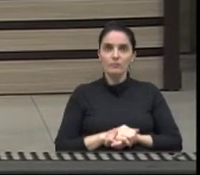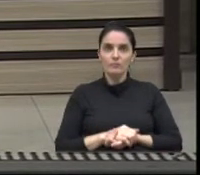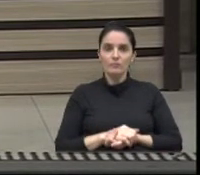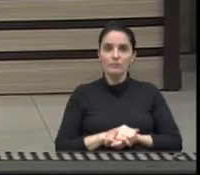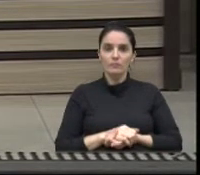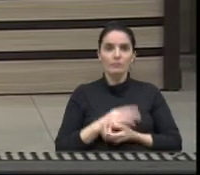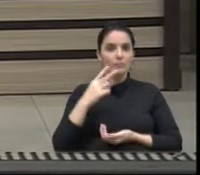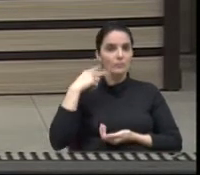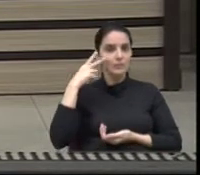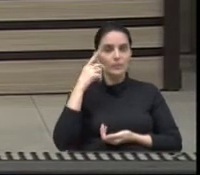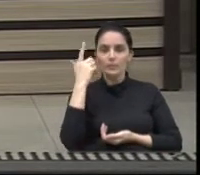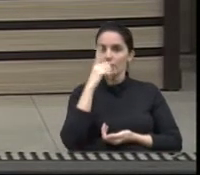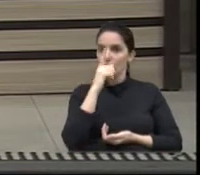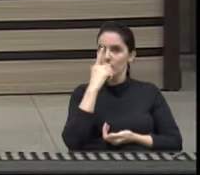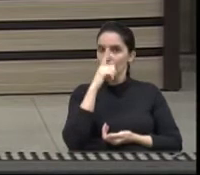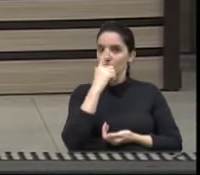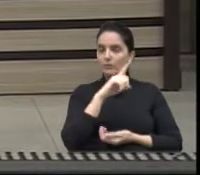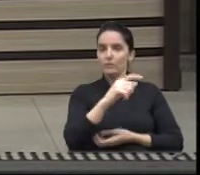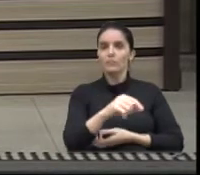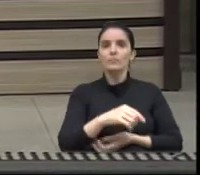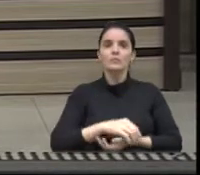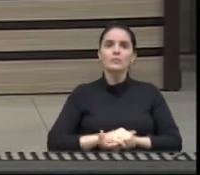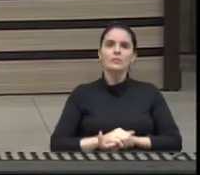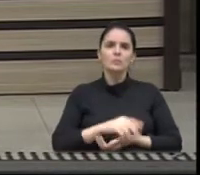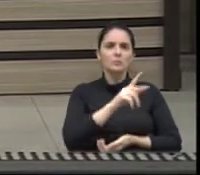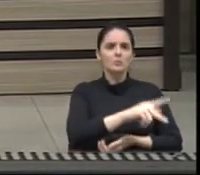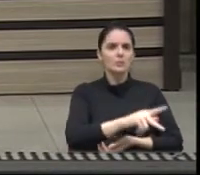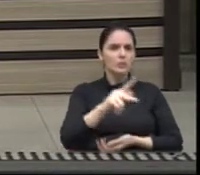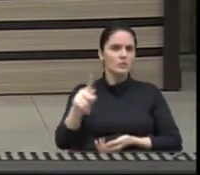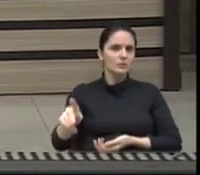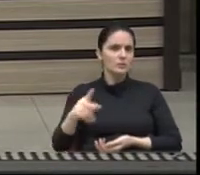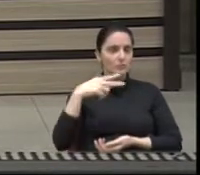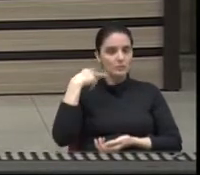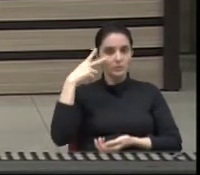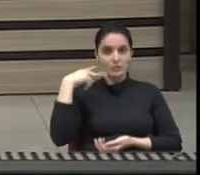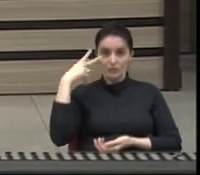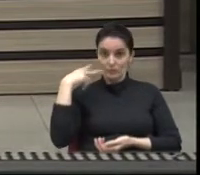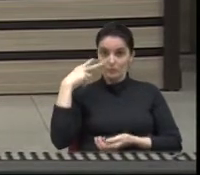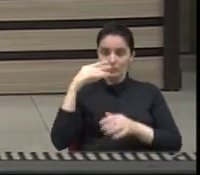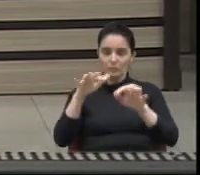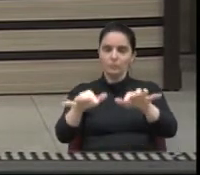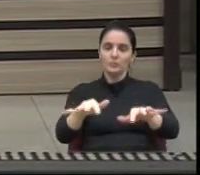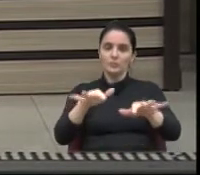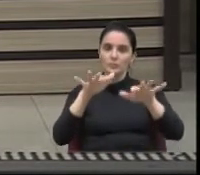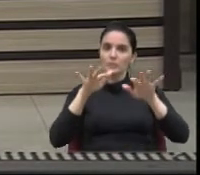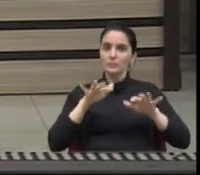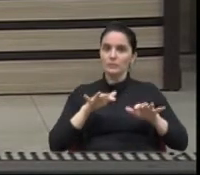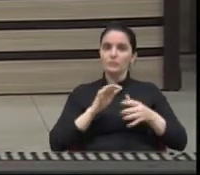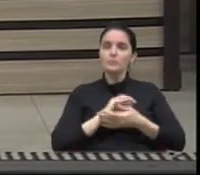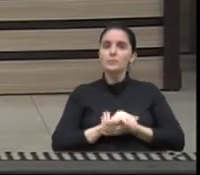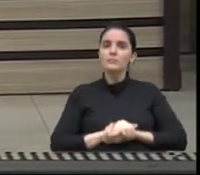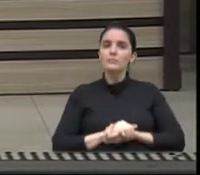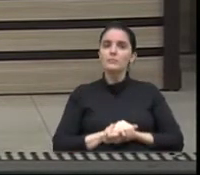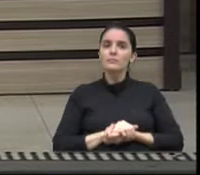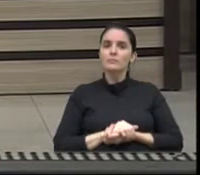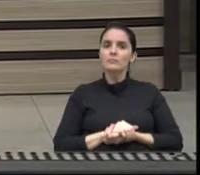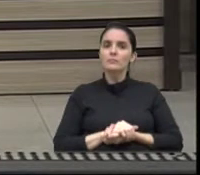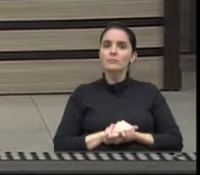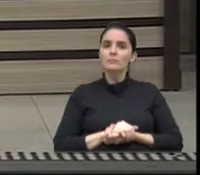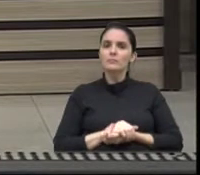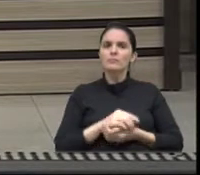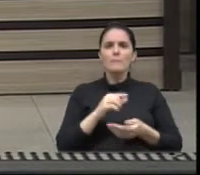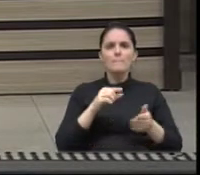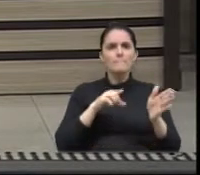Questão de ordem do vereador Alemão da Jeová Rafá. Senhor presidente, vereadores, vereadoras, público presente, só faço um questionamento,